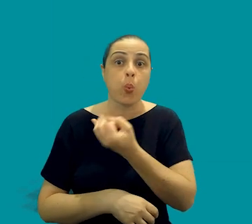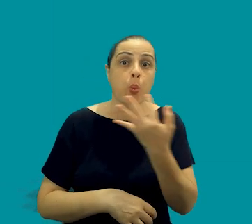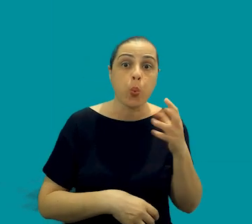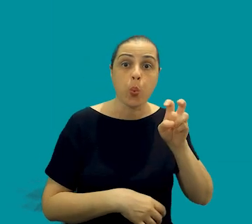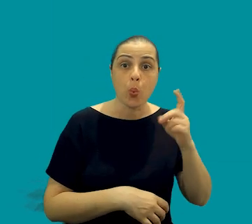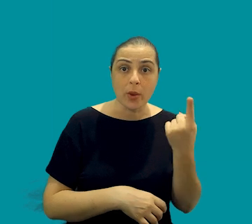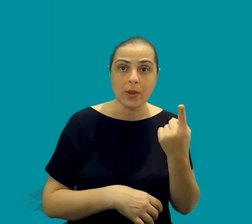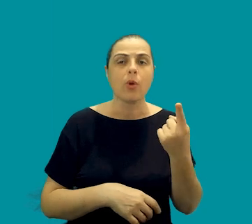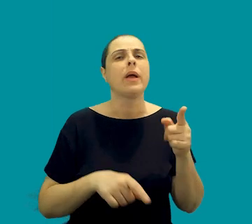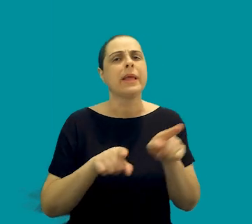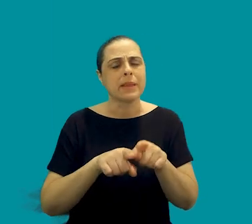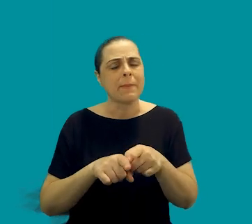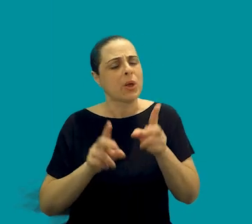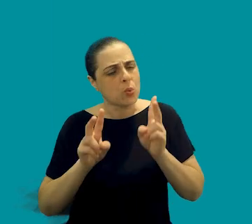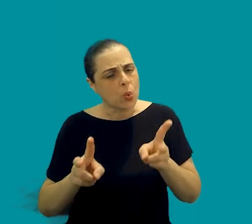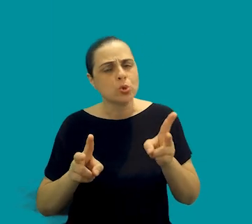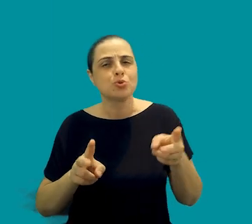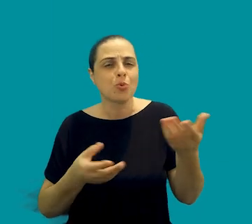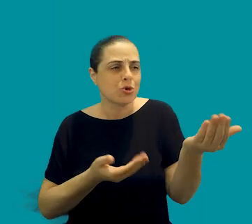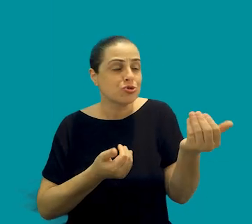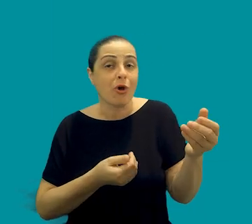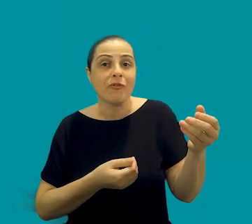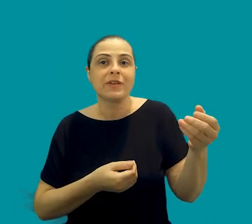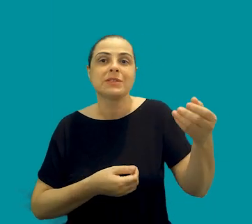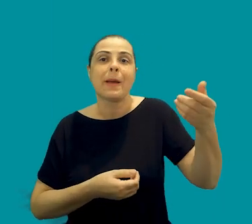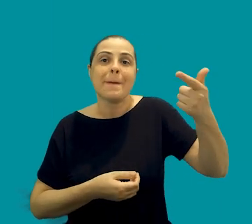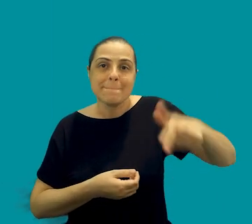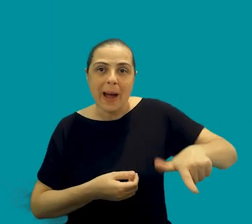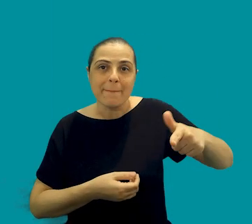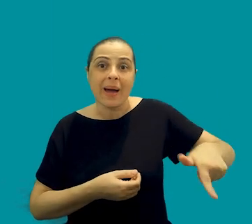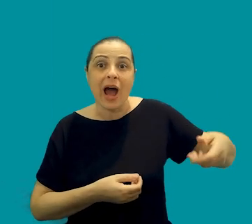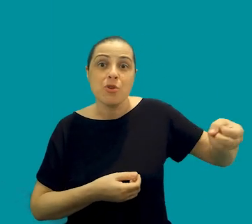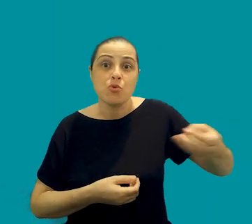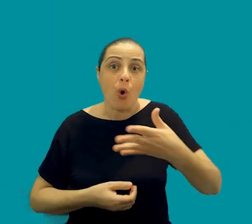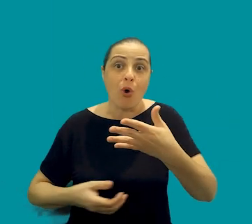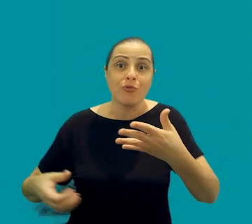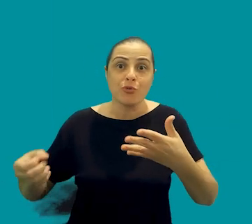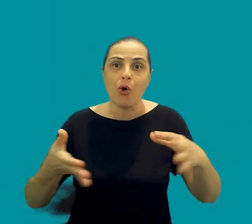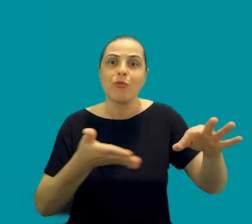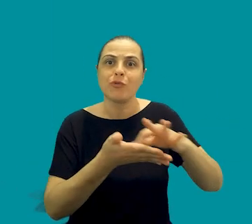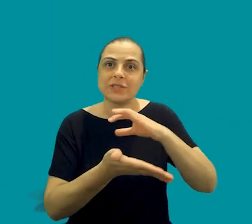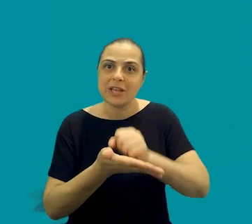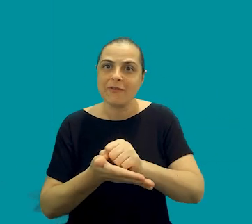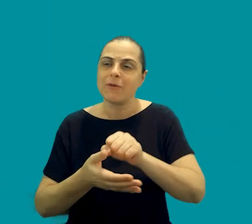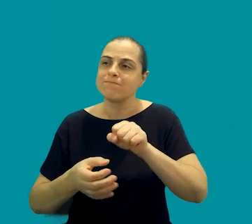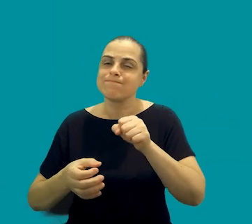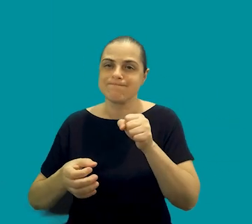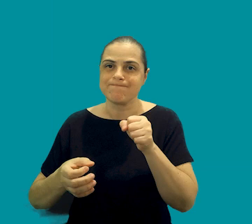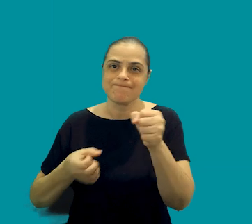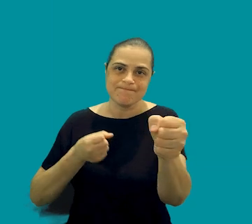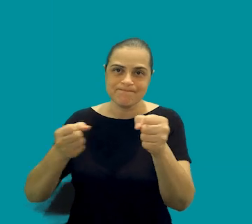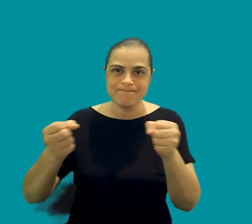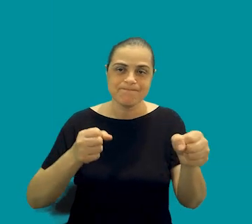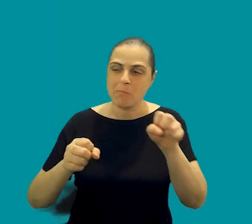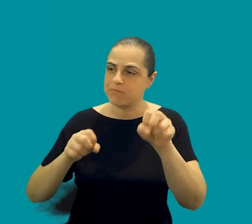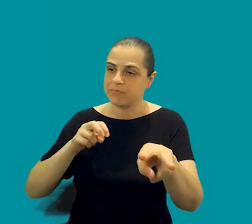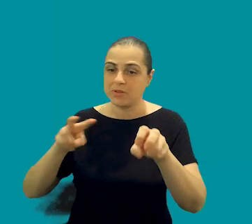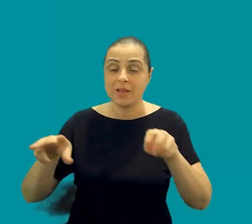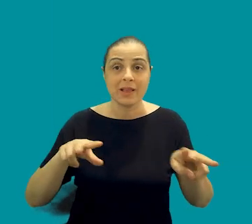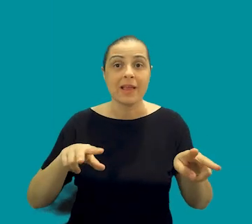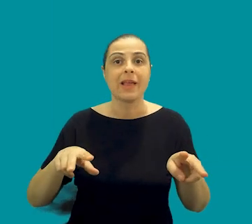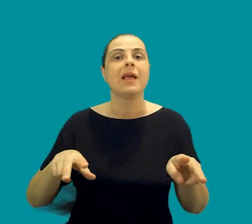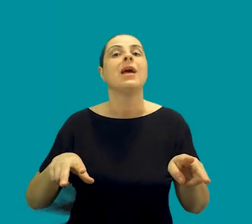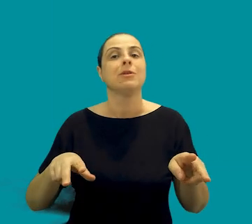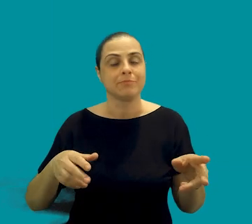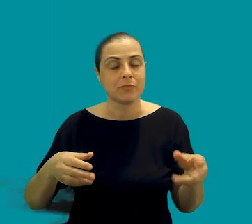e que seguem inscrevendo novos jovens, inclusive contribuindo, né, Deia, com o olhar deles em termos